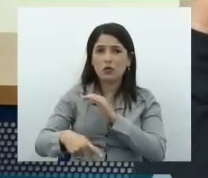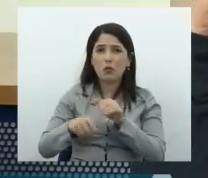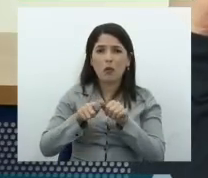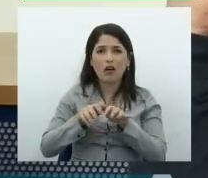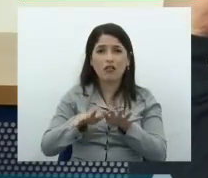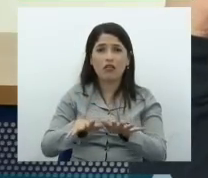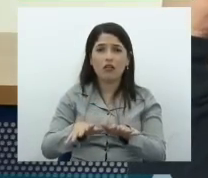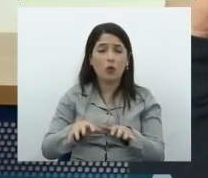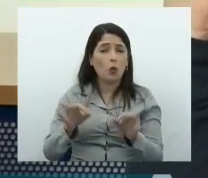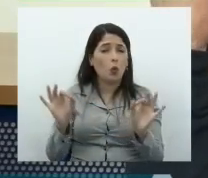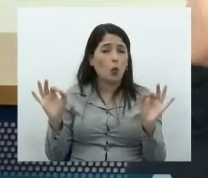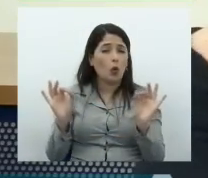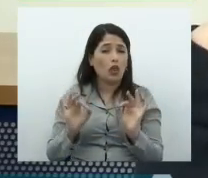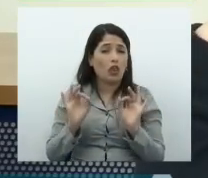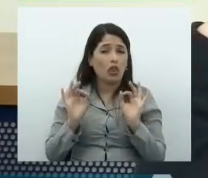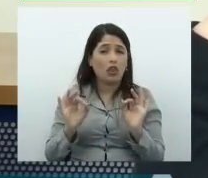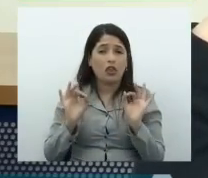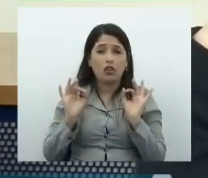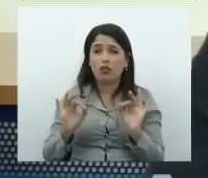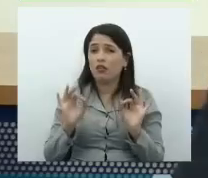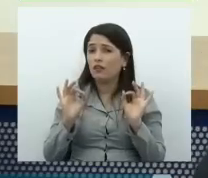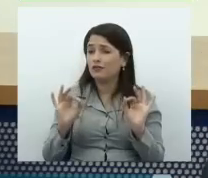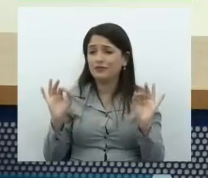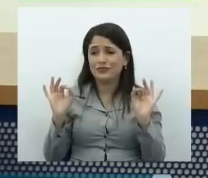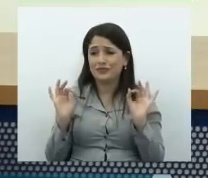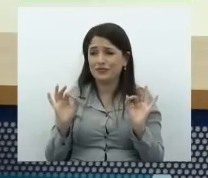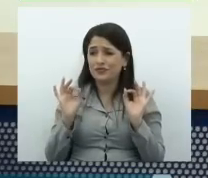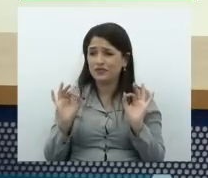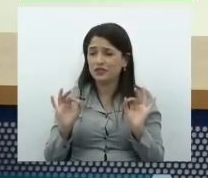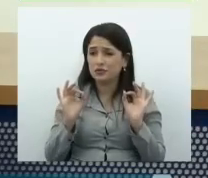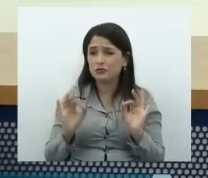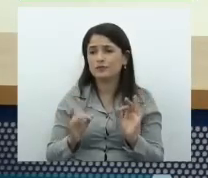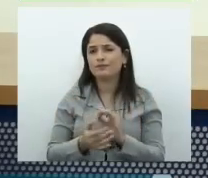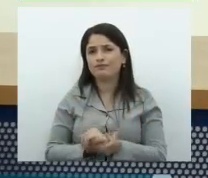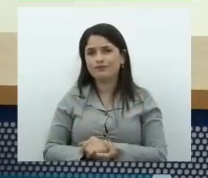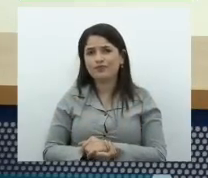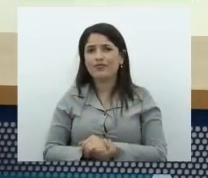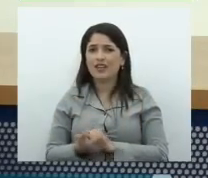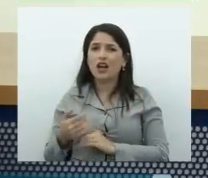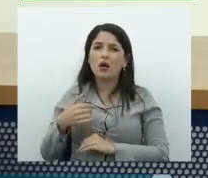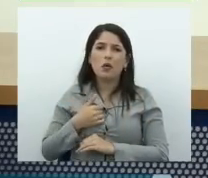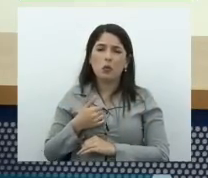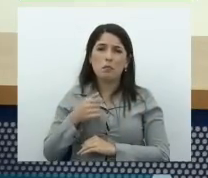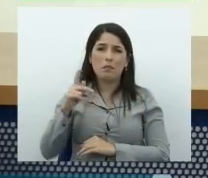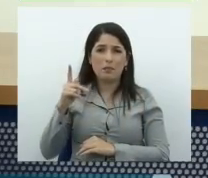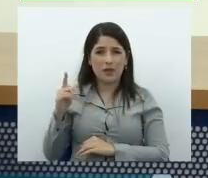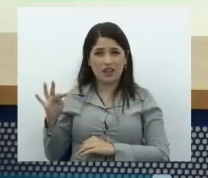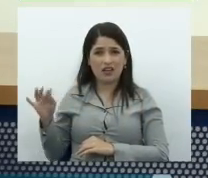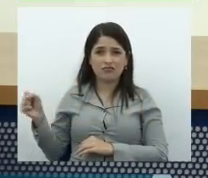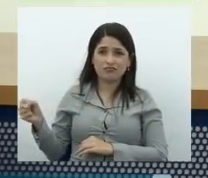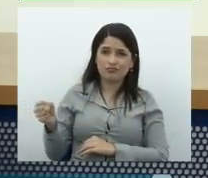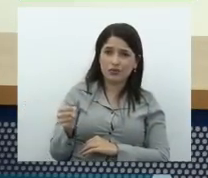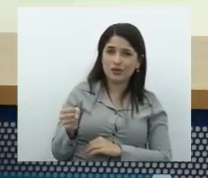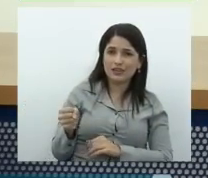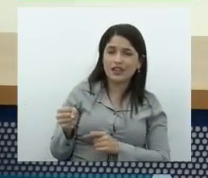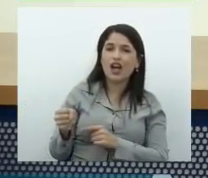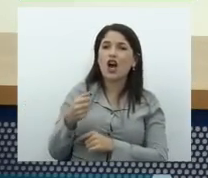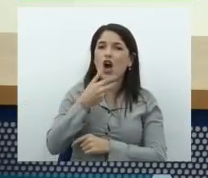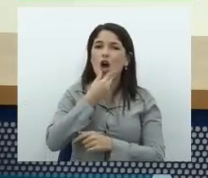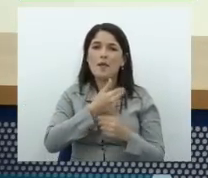aí um secretário, sequer conhece a Juscelino Kubitschek. Temos aí os contratos,